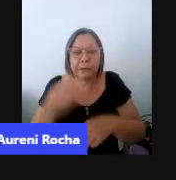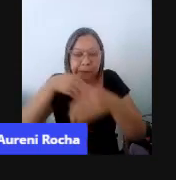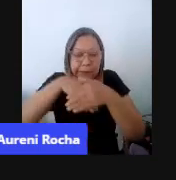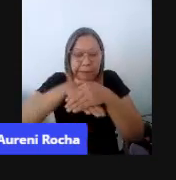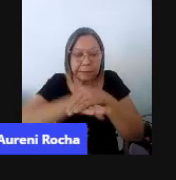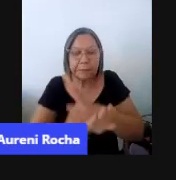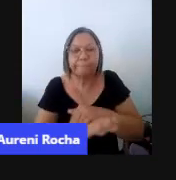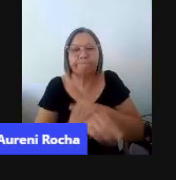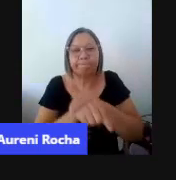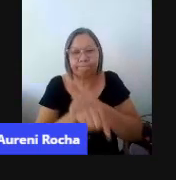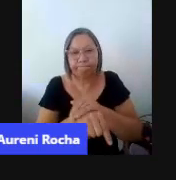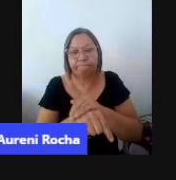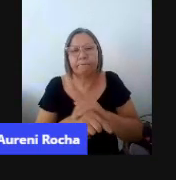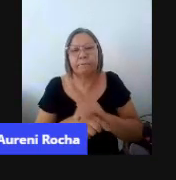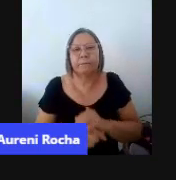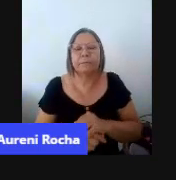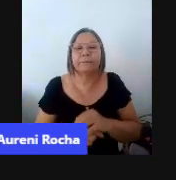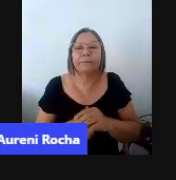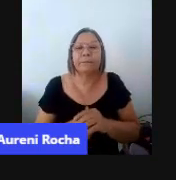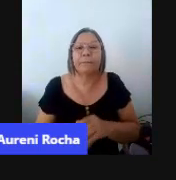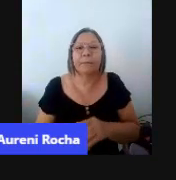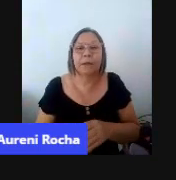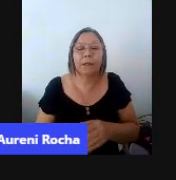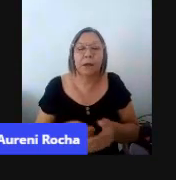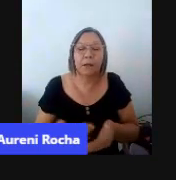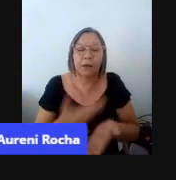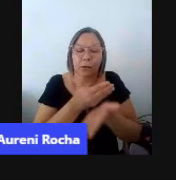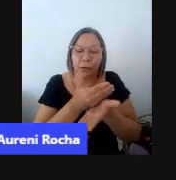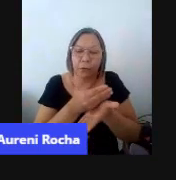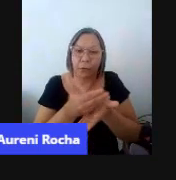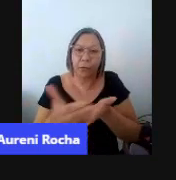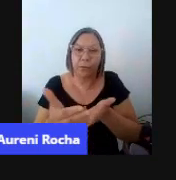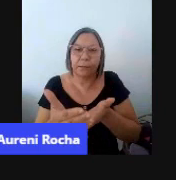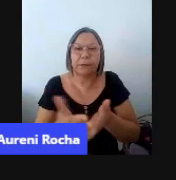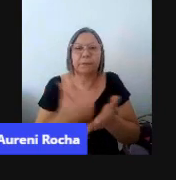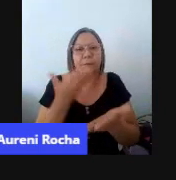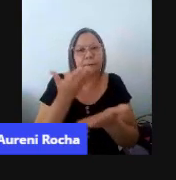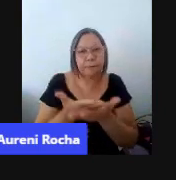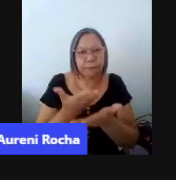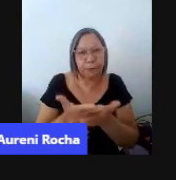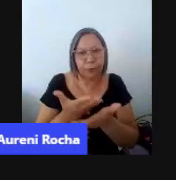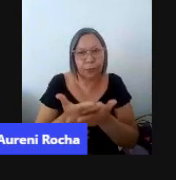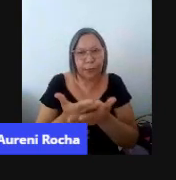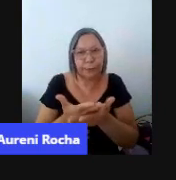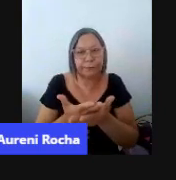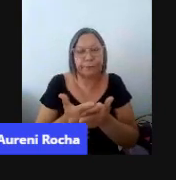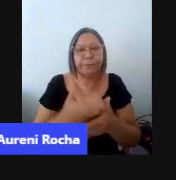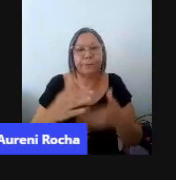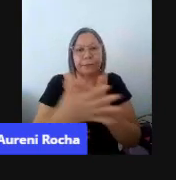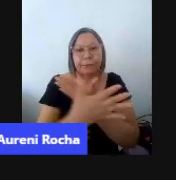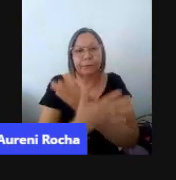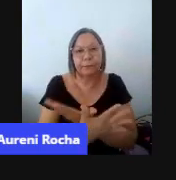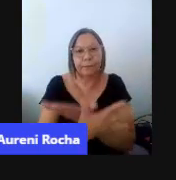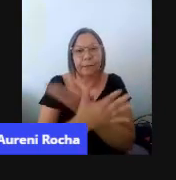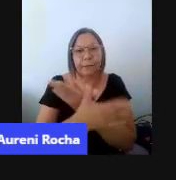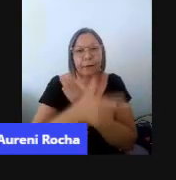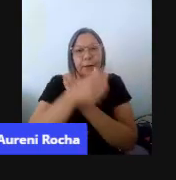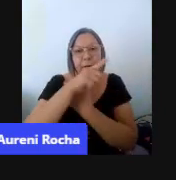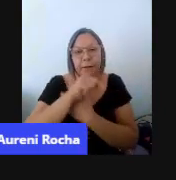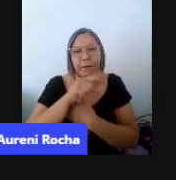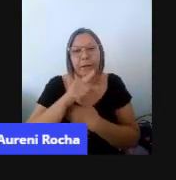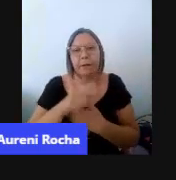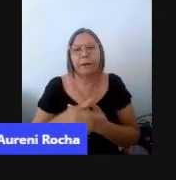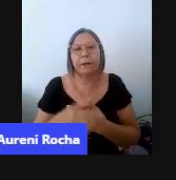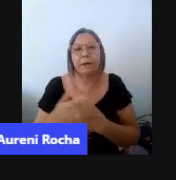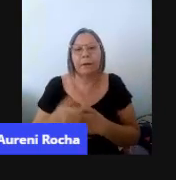gente começou a estudar essa espécie no Pantanal, no centro do Pantanal, na